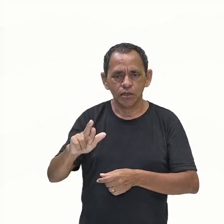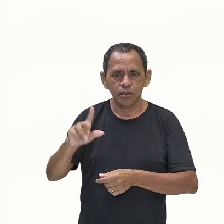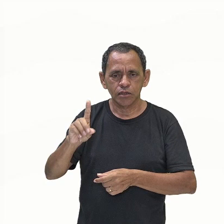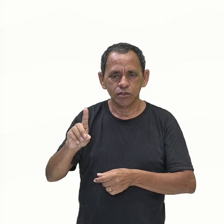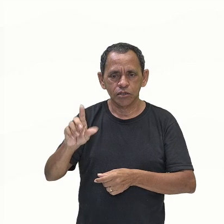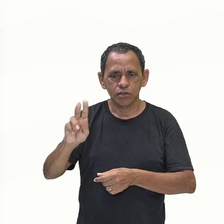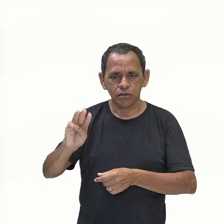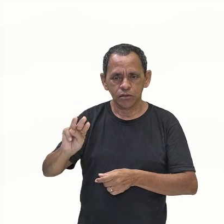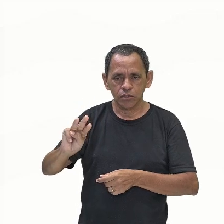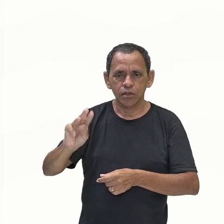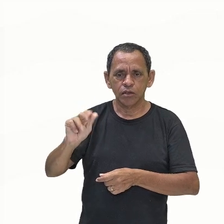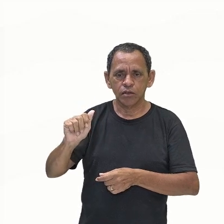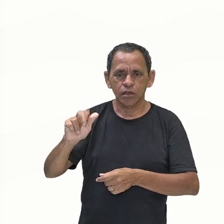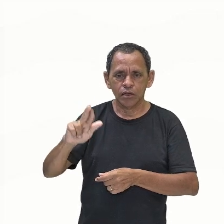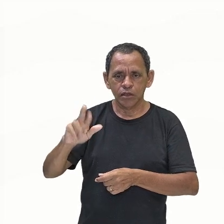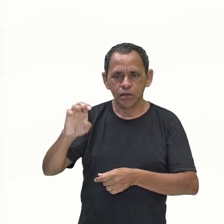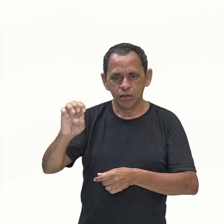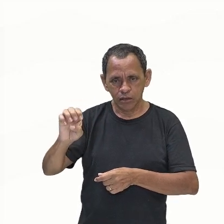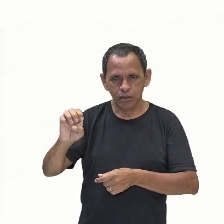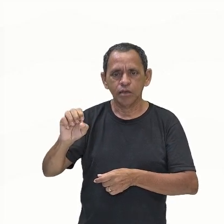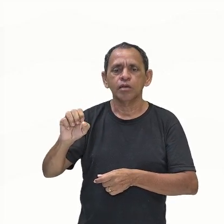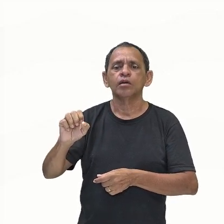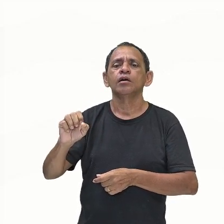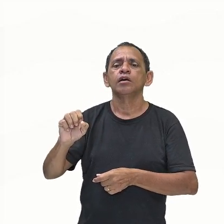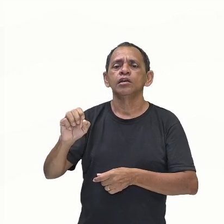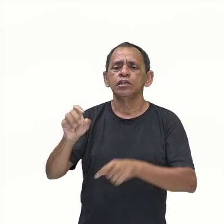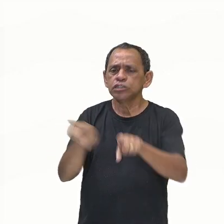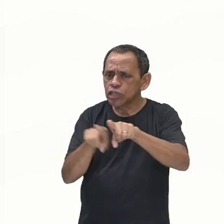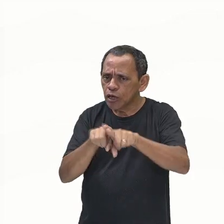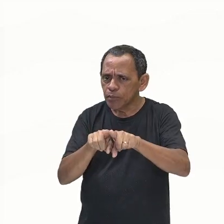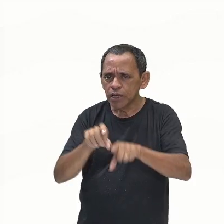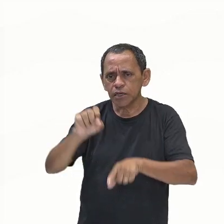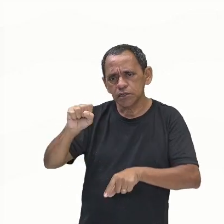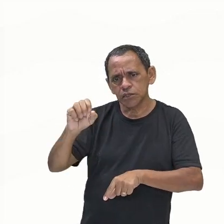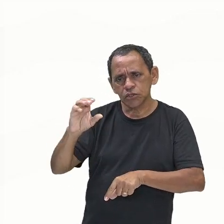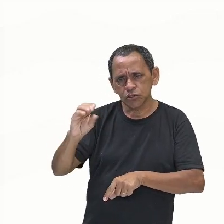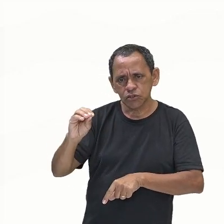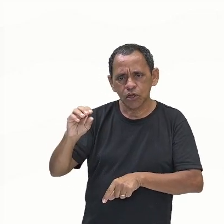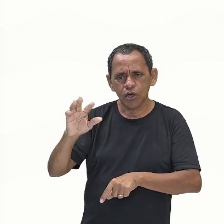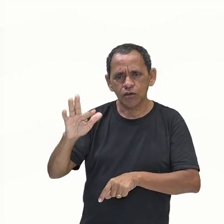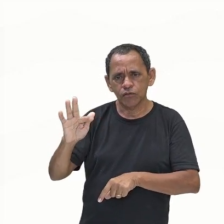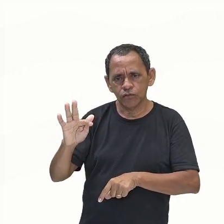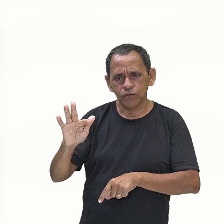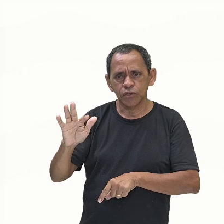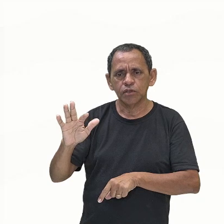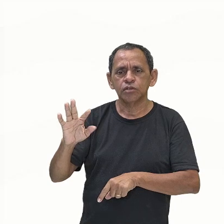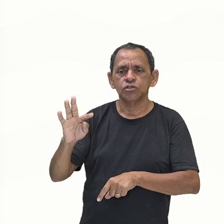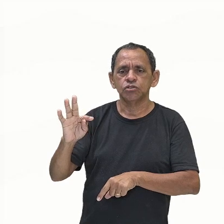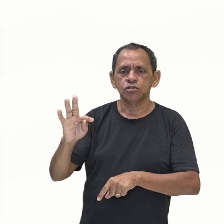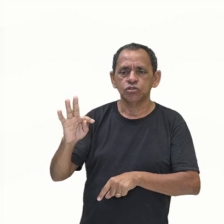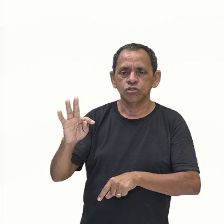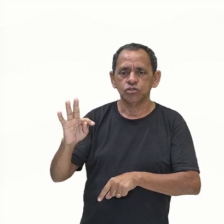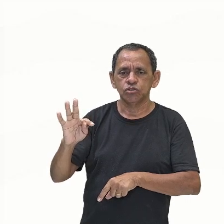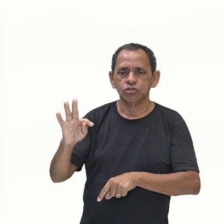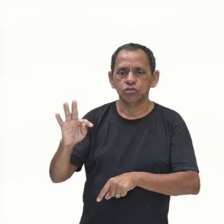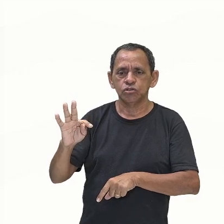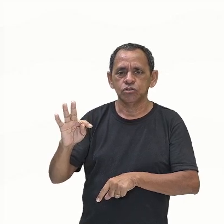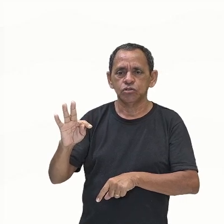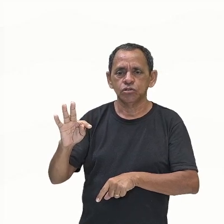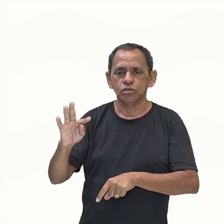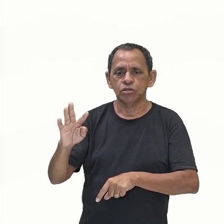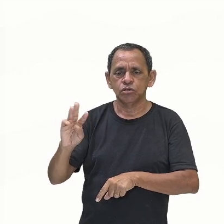não se expandem com esses termos, né, em inglês. Hardware é a parte física do computador, software é a